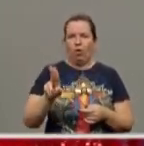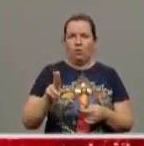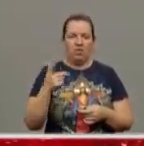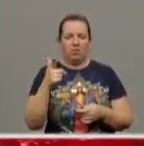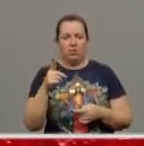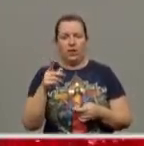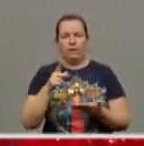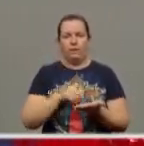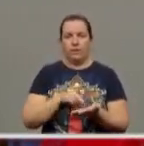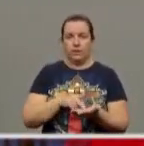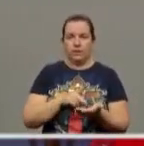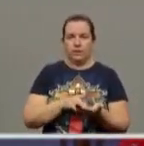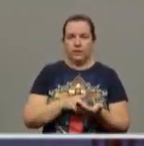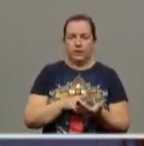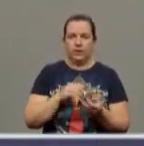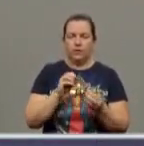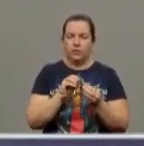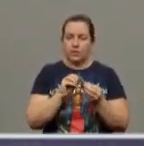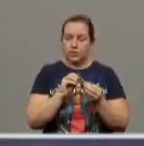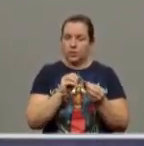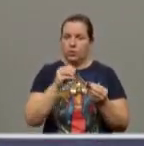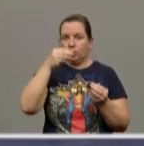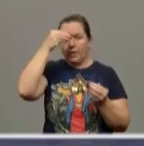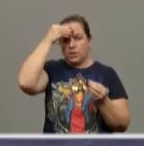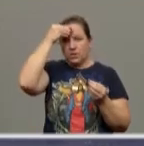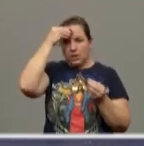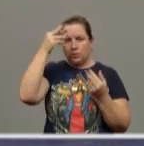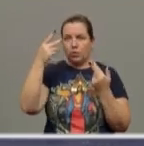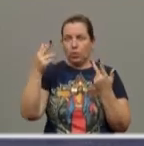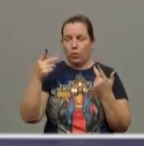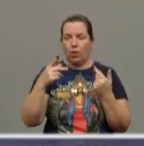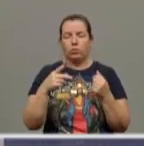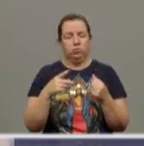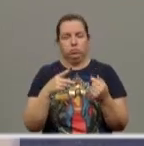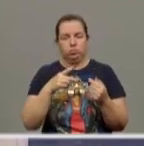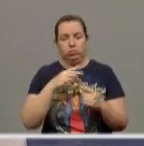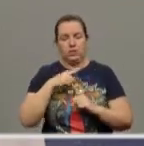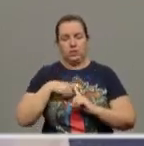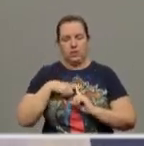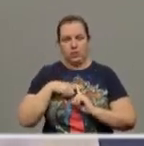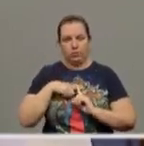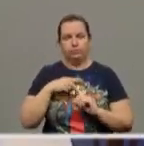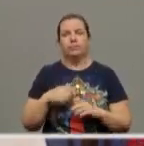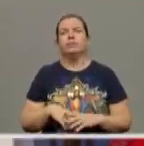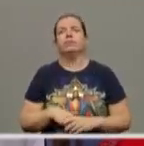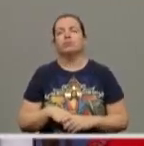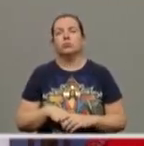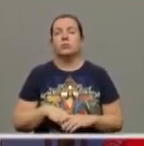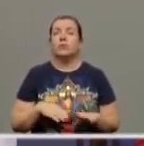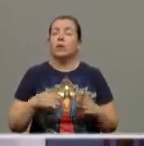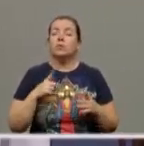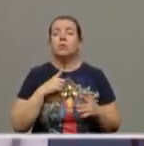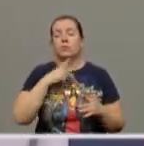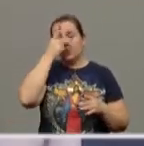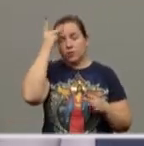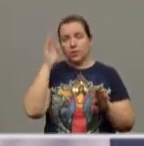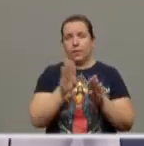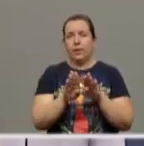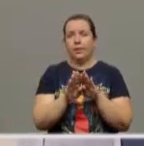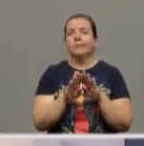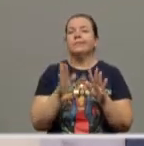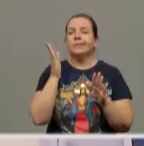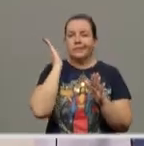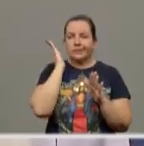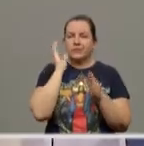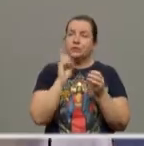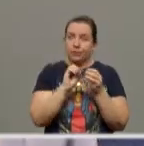muita mãe, que são da igreja, que são ali na presença de Deus, quando o filho e a filha começam a namorar, e de